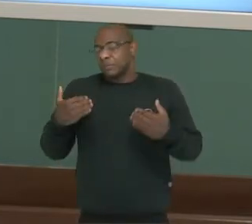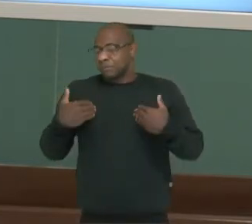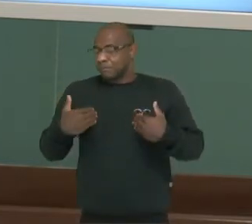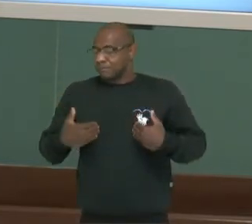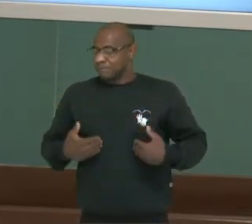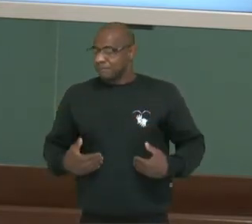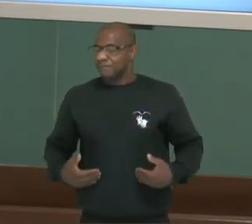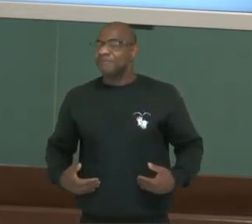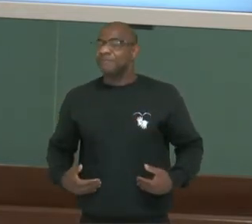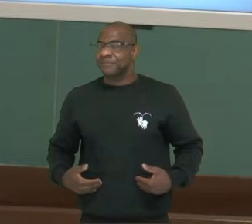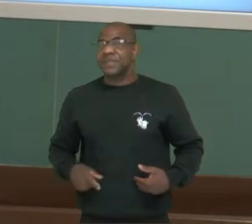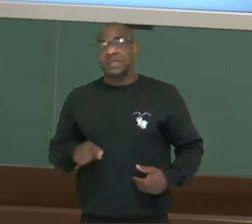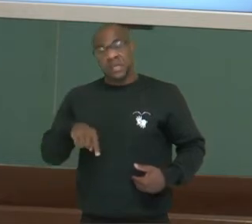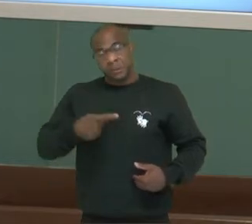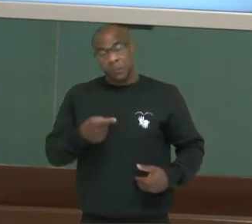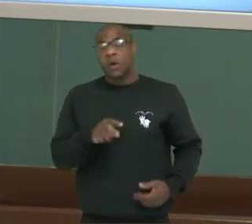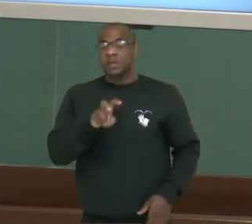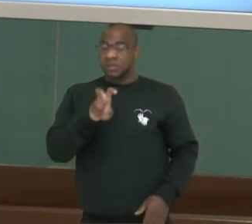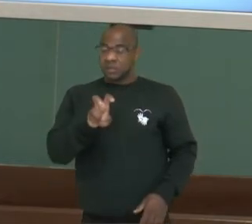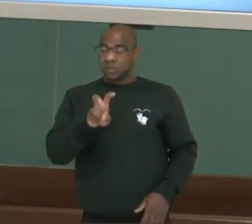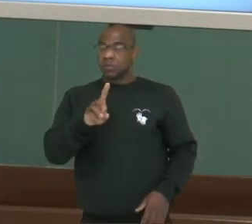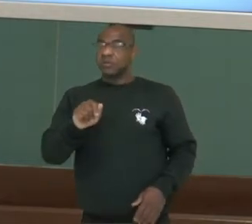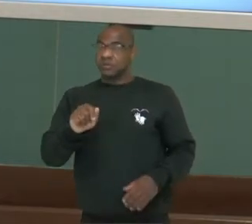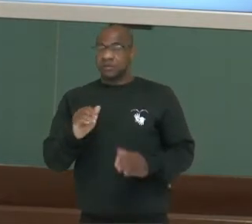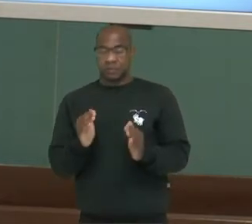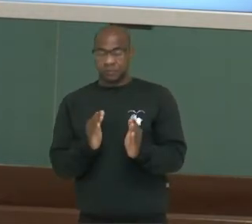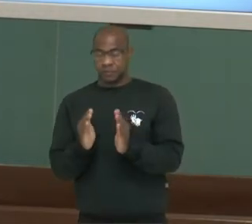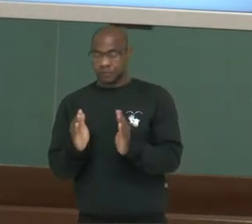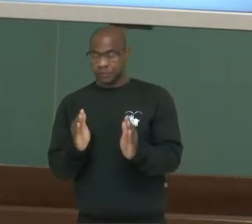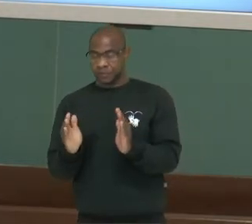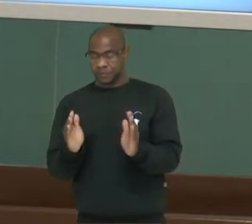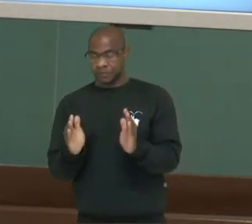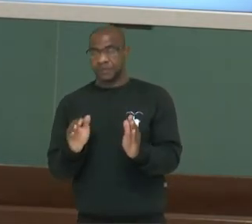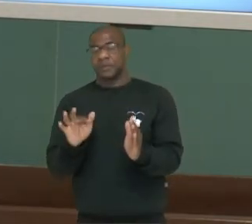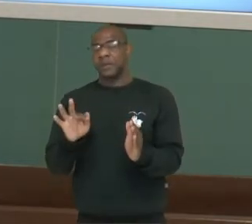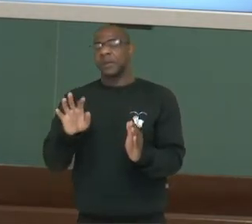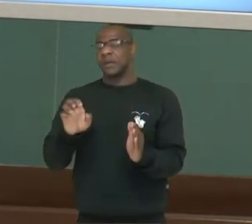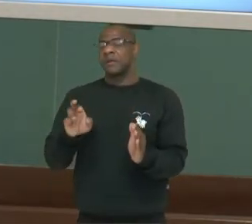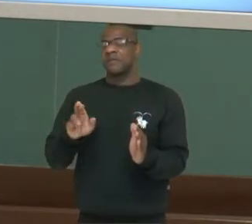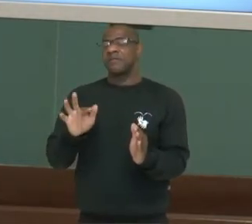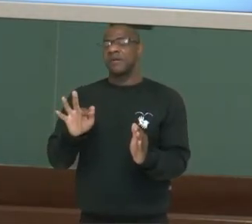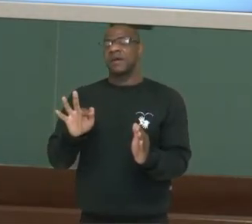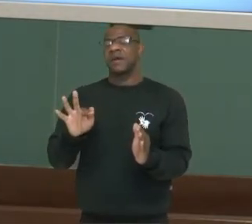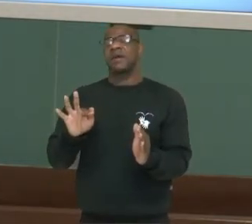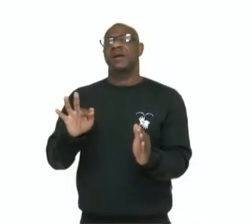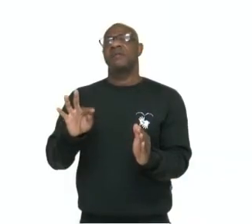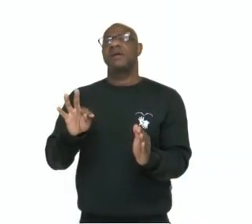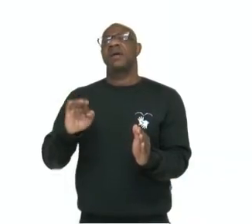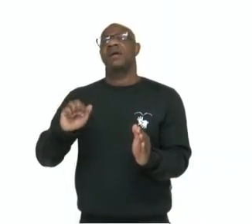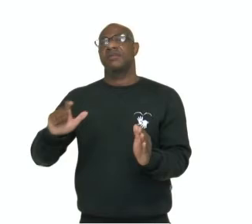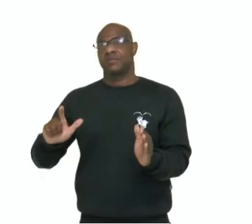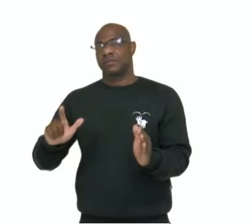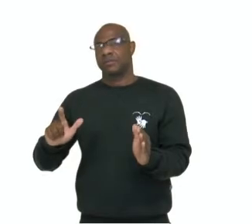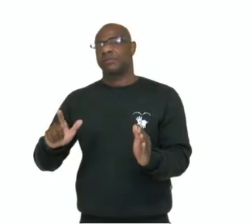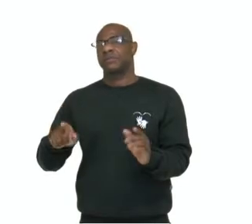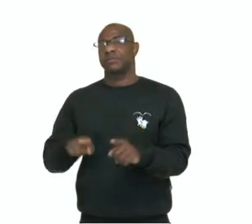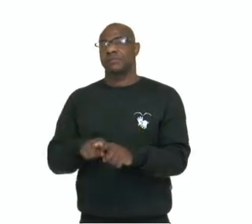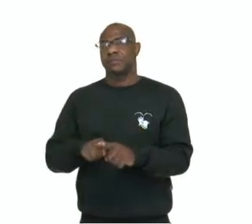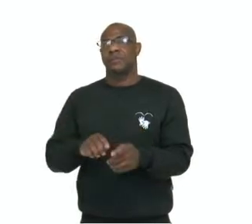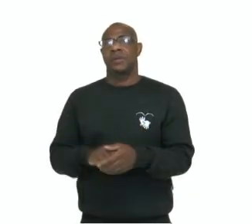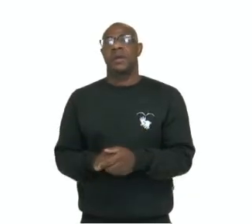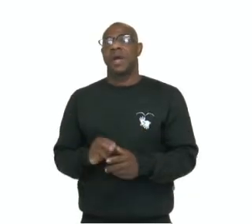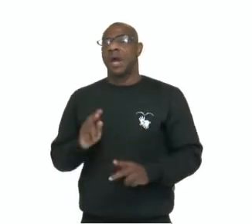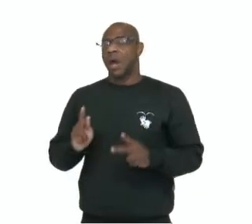desse dia fértil, ele aumenta bem pouquinho, 0,2, 0,3 graus. O que acontece com os hormônios? Olha, o FSH,